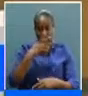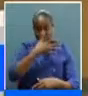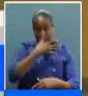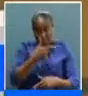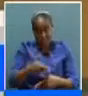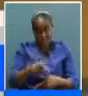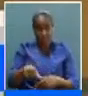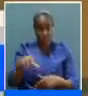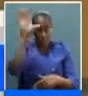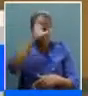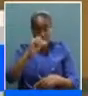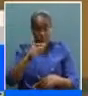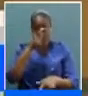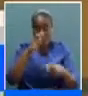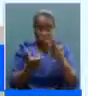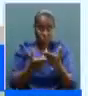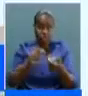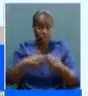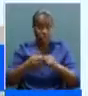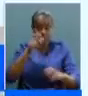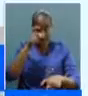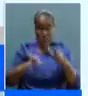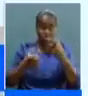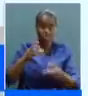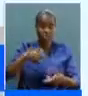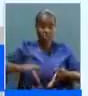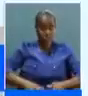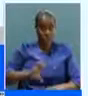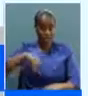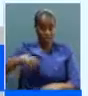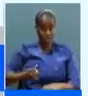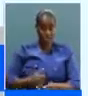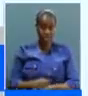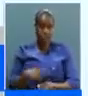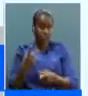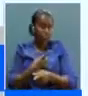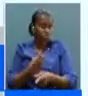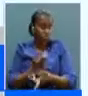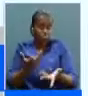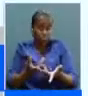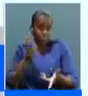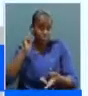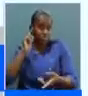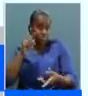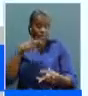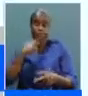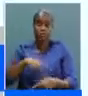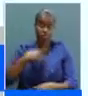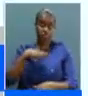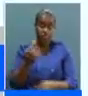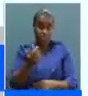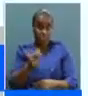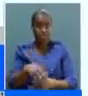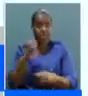para com as dores dos cabo-verdianos. Bens essenciais já duplicaram de preço. Serviços fundamentais